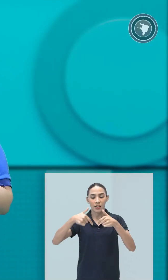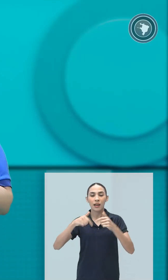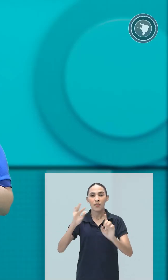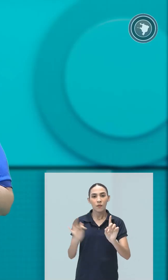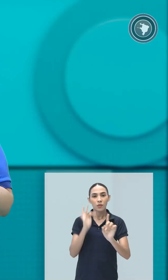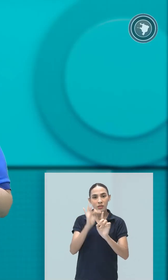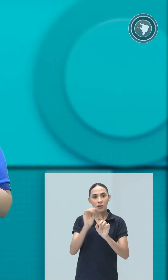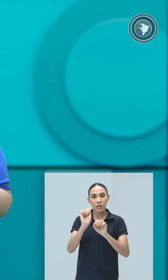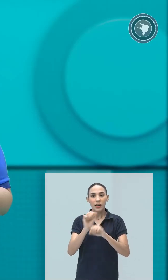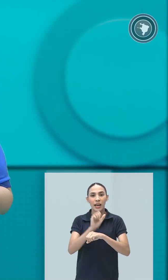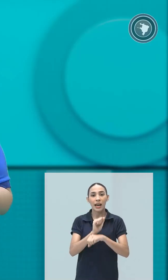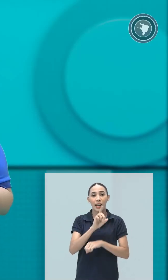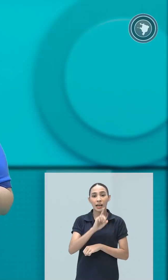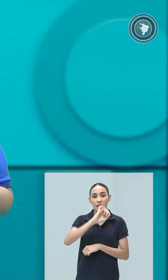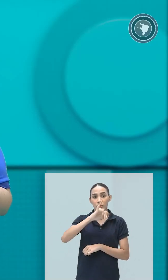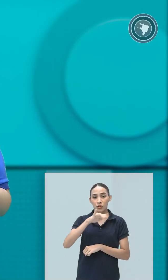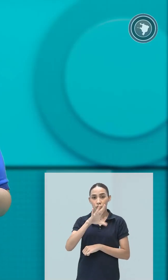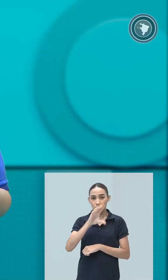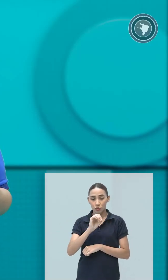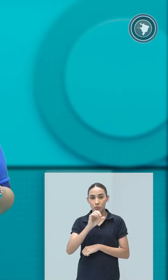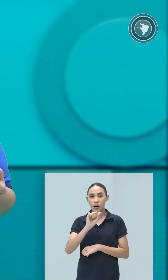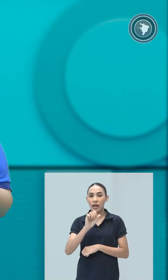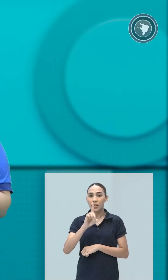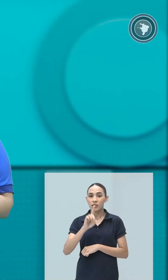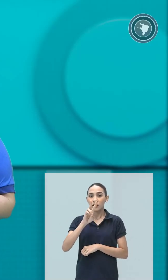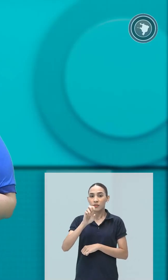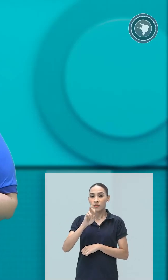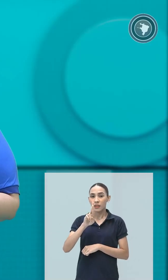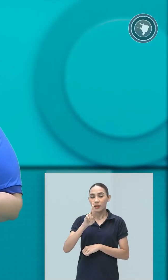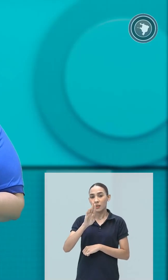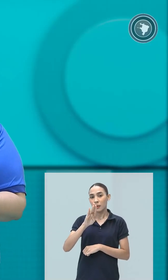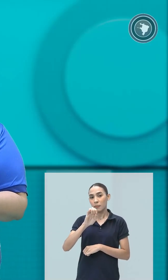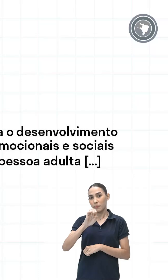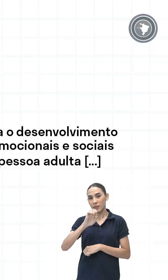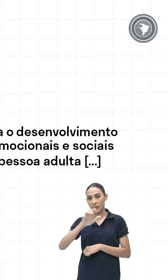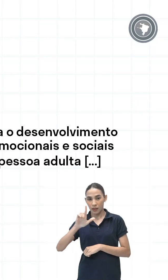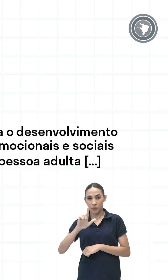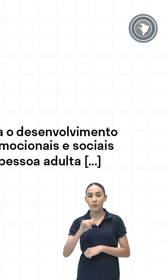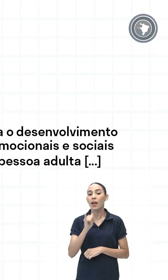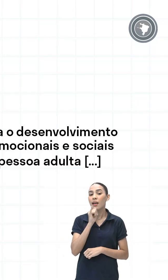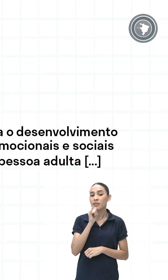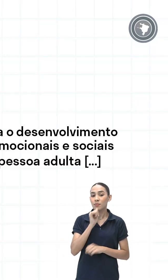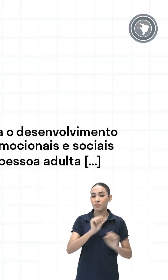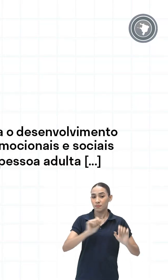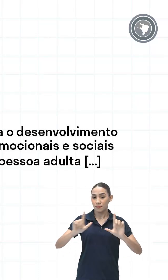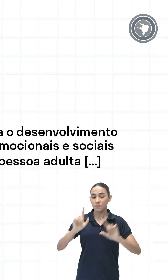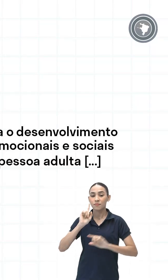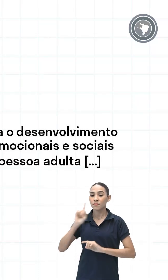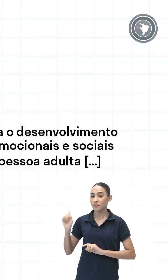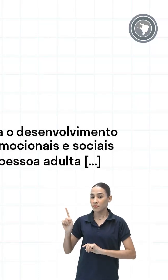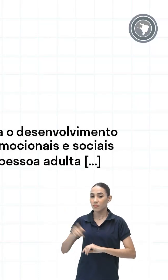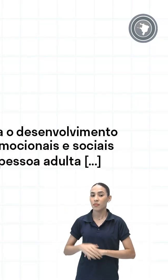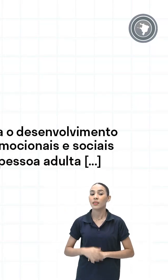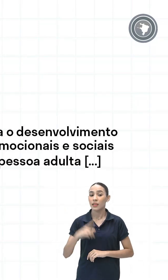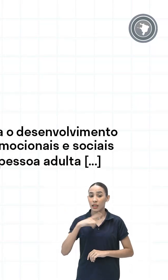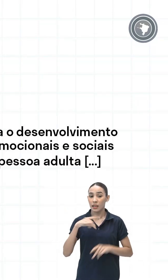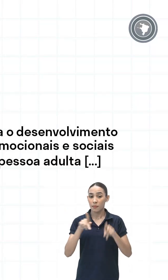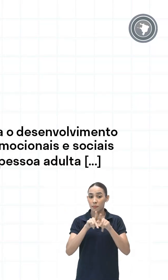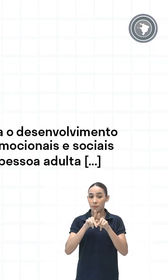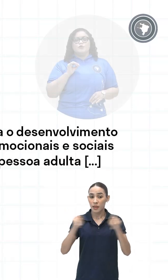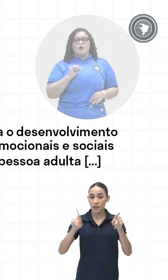função de adjunto adverbial. Vamos lá então, olhem só. Vamos à nossa tela. Temos aí o